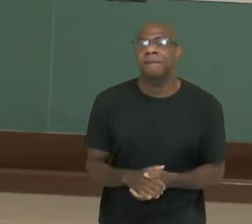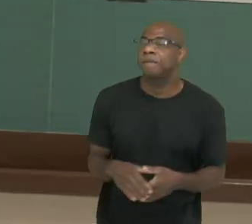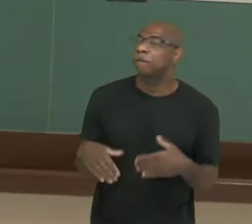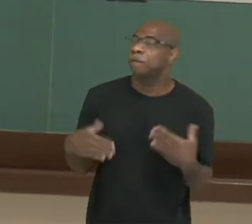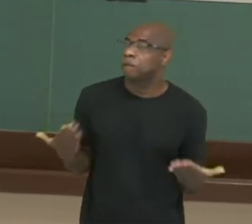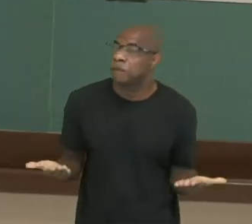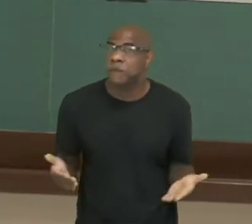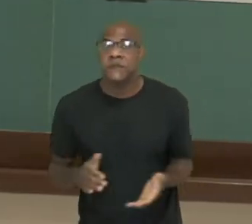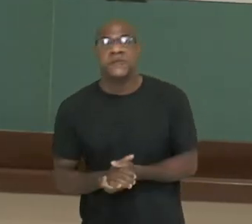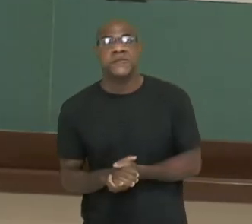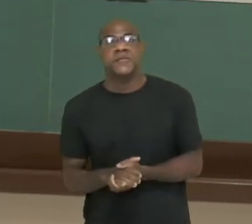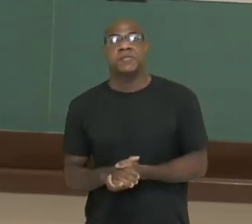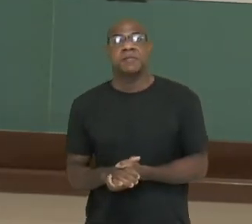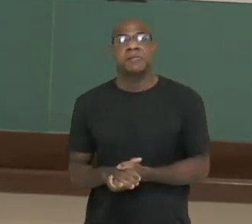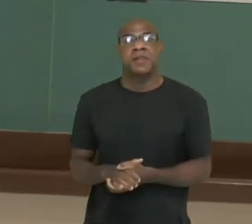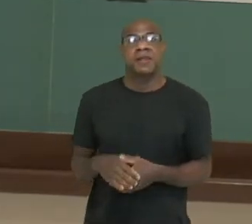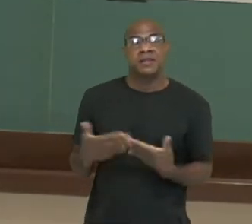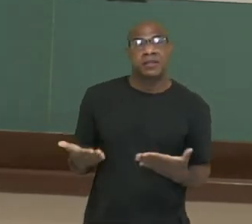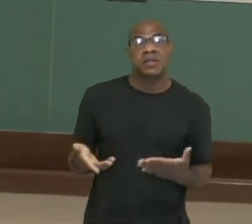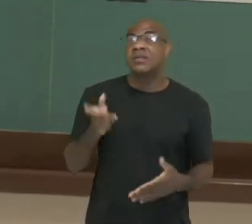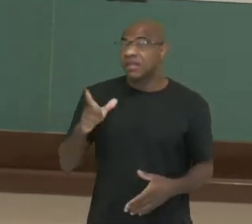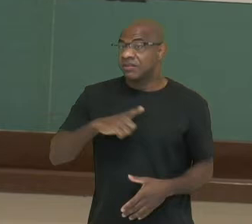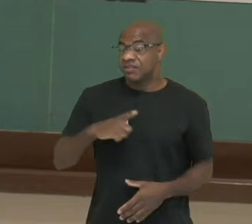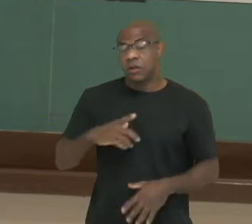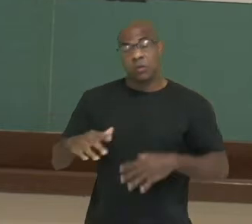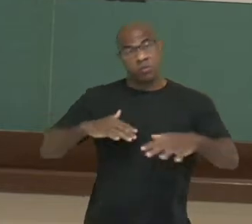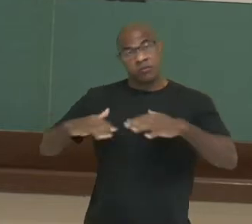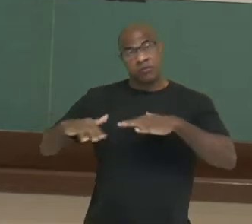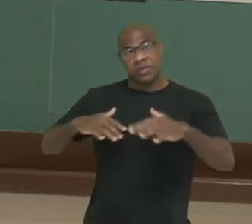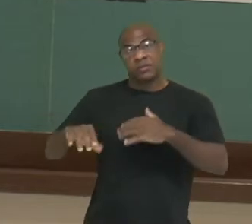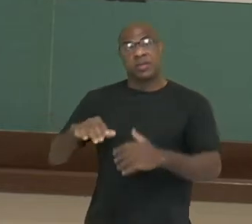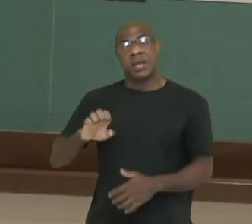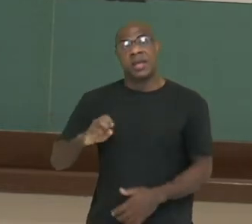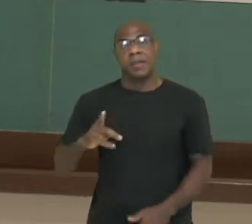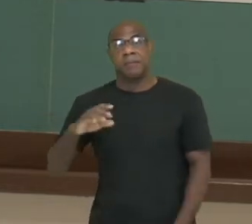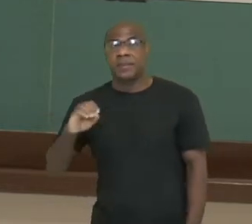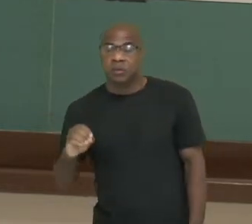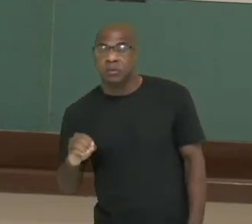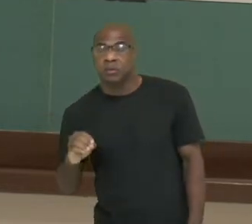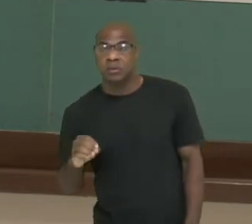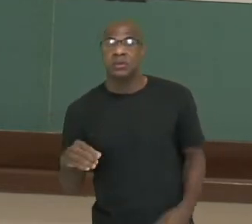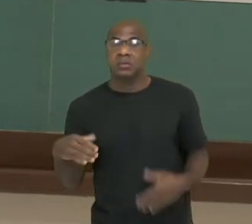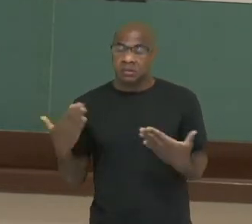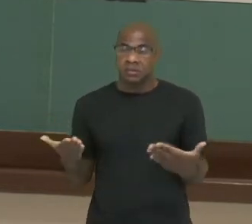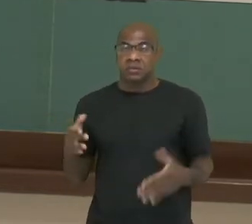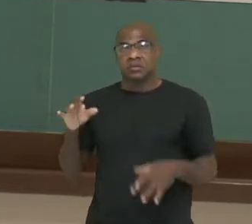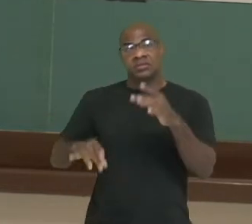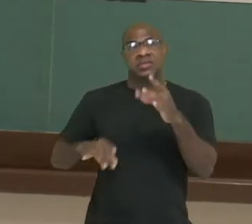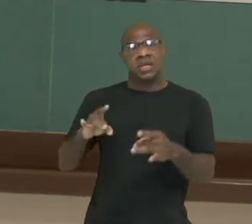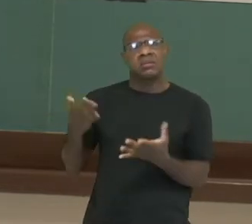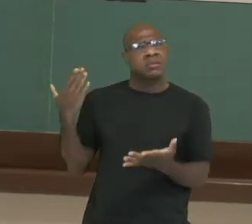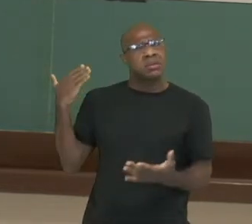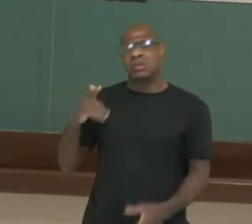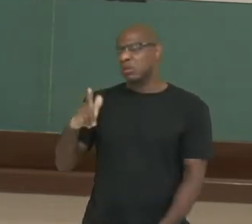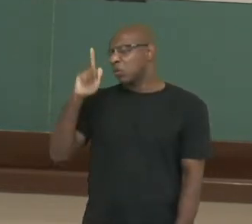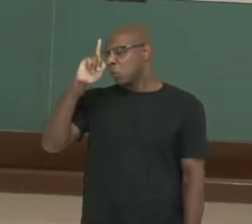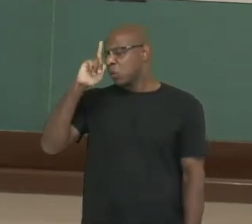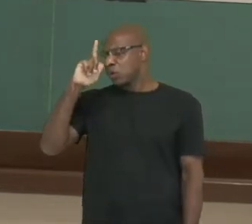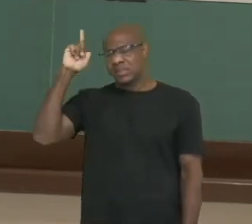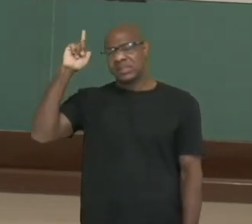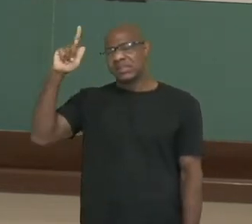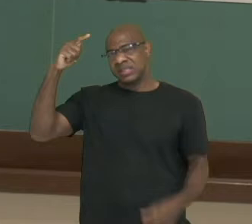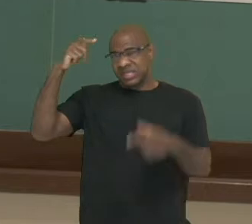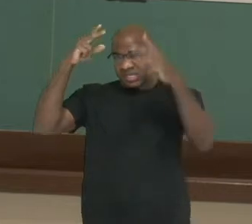Então, o teatro na Grécia já apresentava momentos épicos, né? Quando tinha esses momentos épicos no teatro grego? O coro, porque o